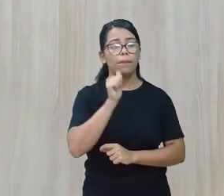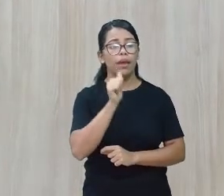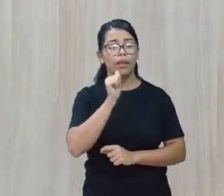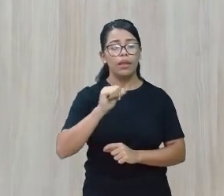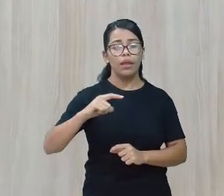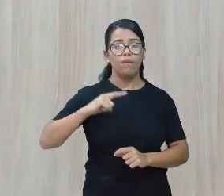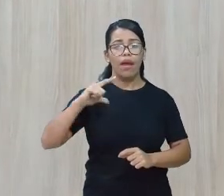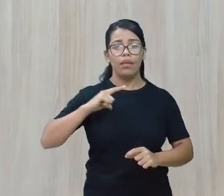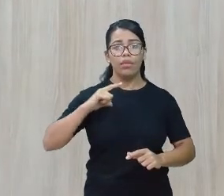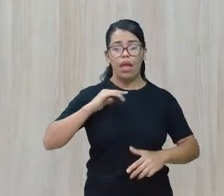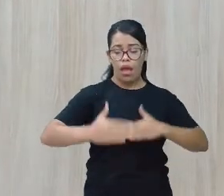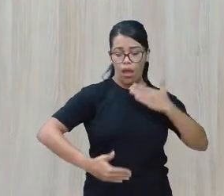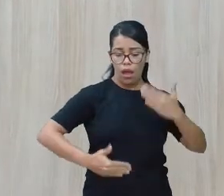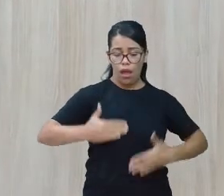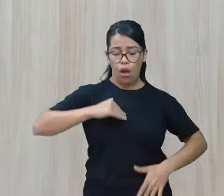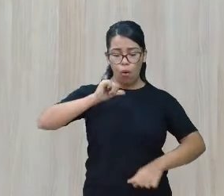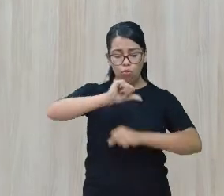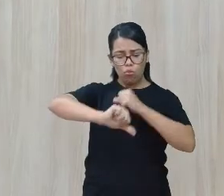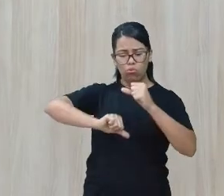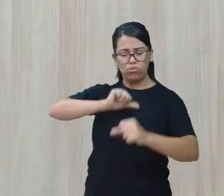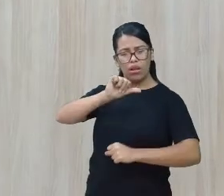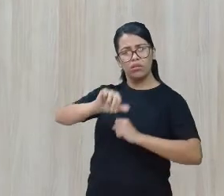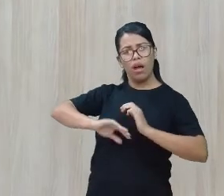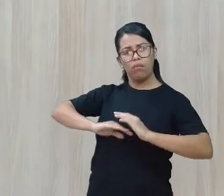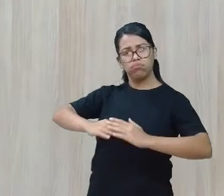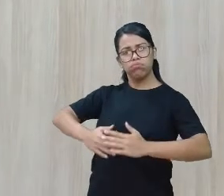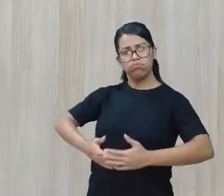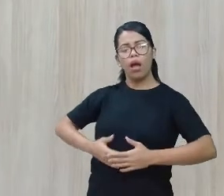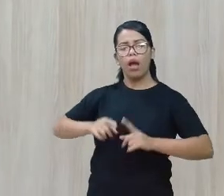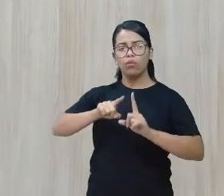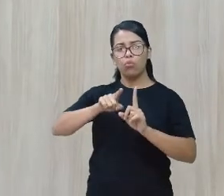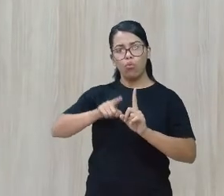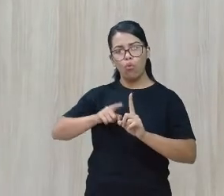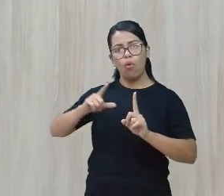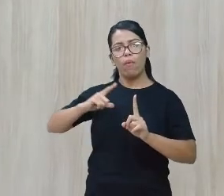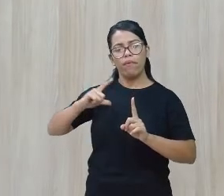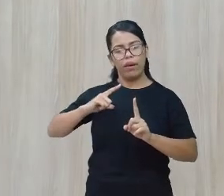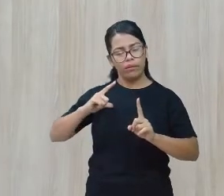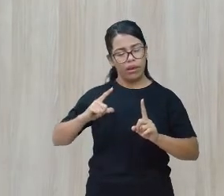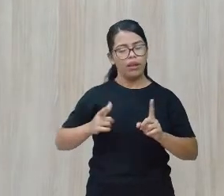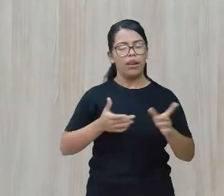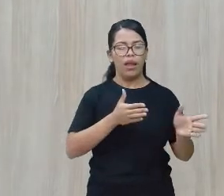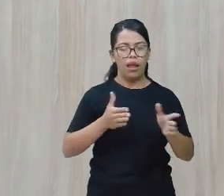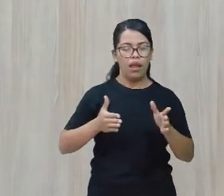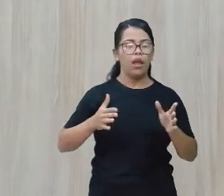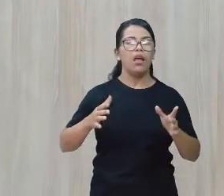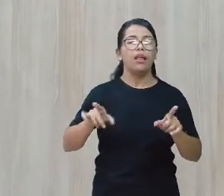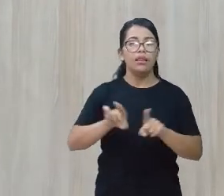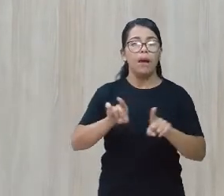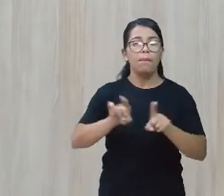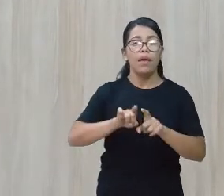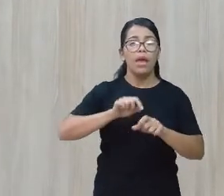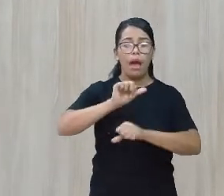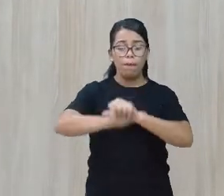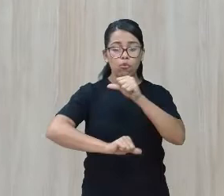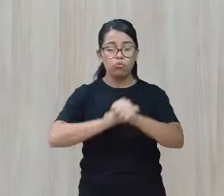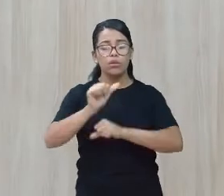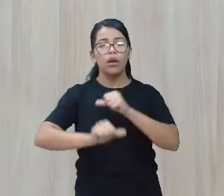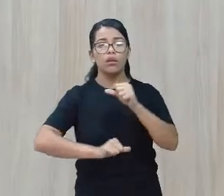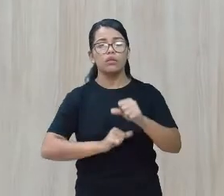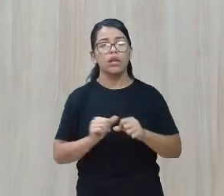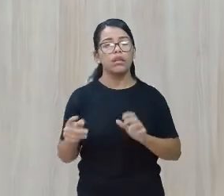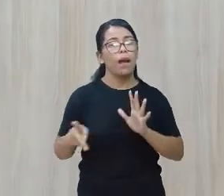vai ocorrer as transformações da gravidez. Imagina como fica a cabeça, não é, dessas meninas